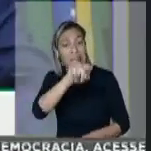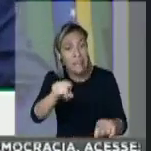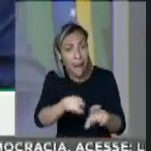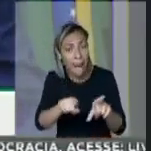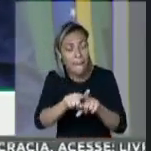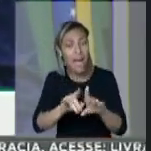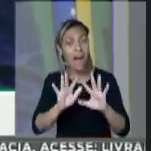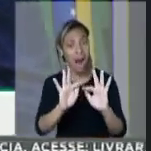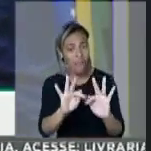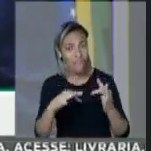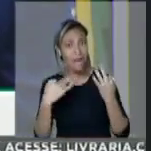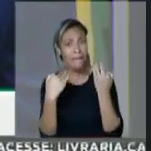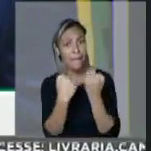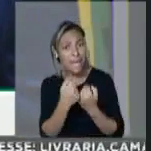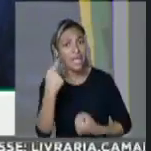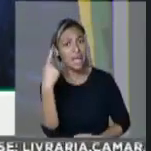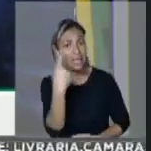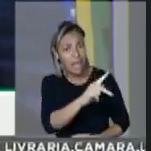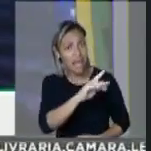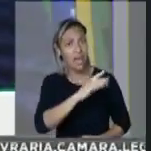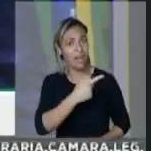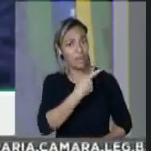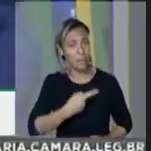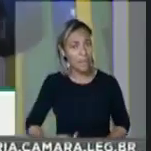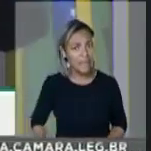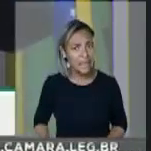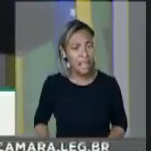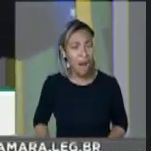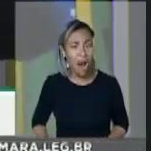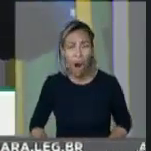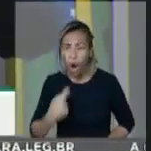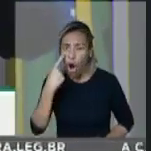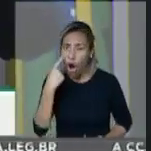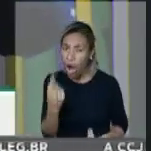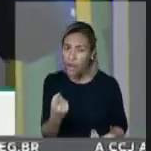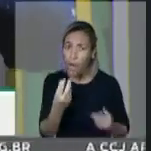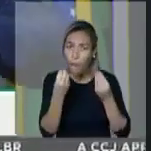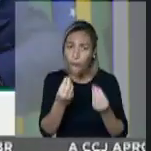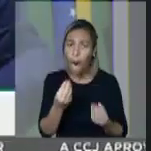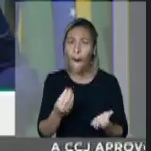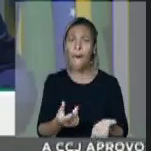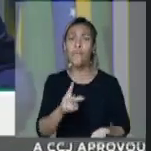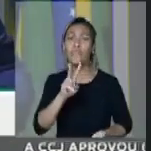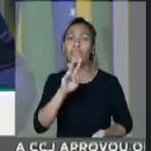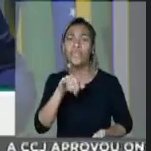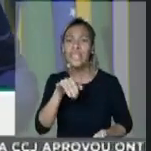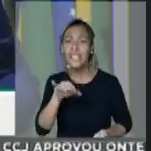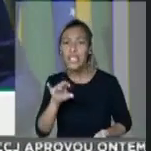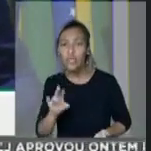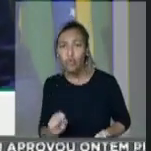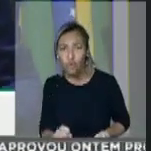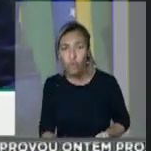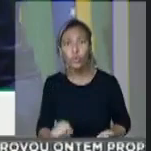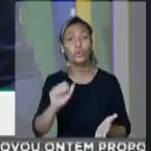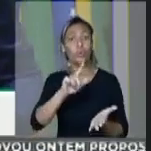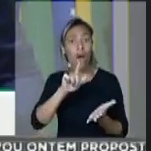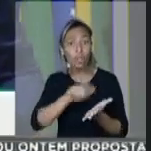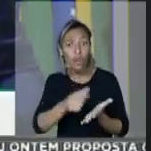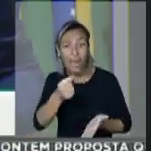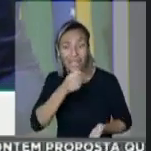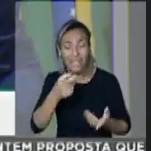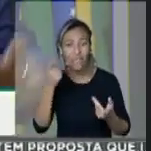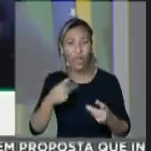do presidente Bolsonaro. Olha o que disse o jornalista Vinícius Guerreiro, abre